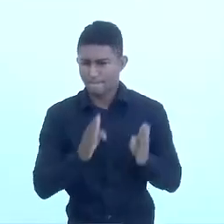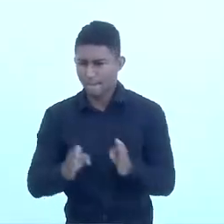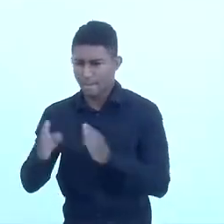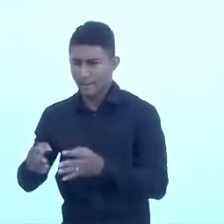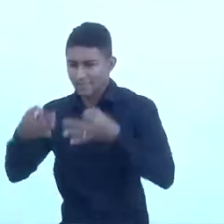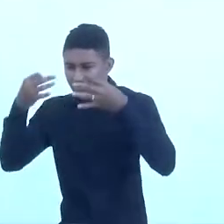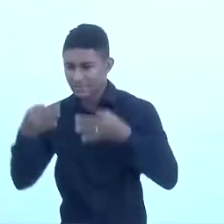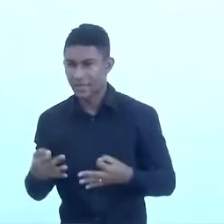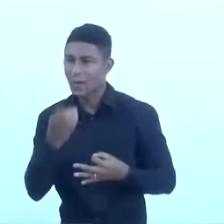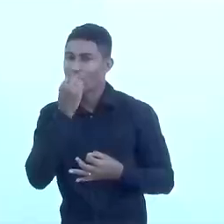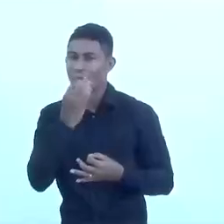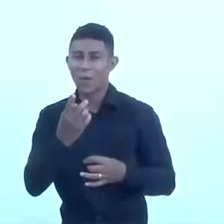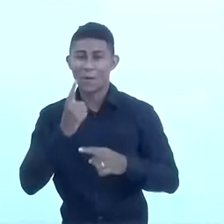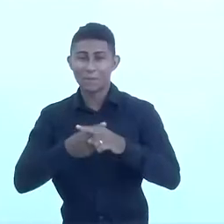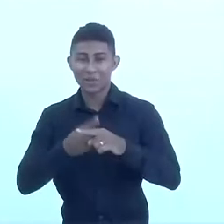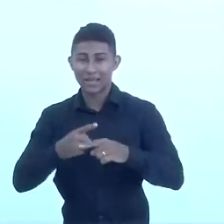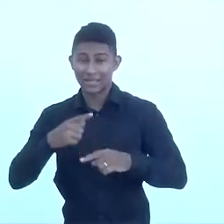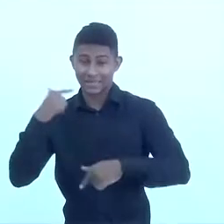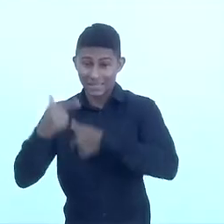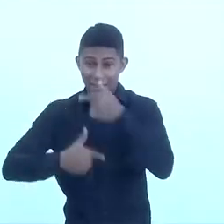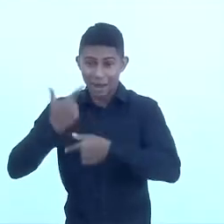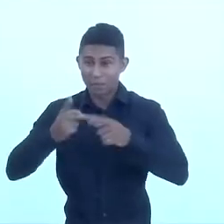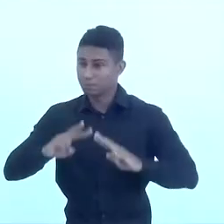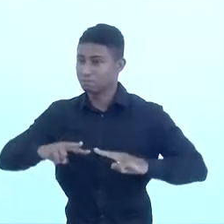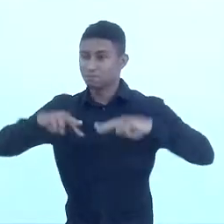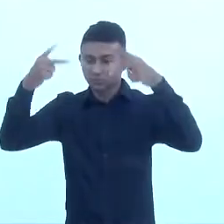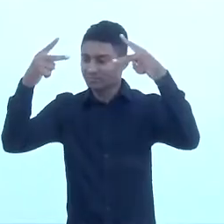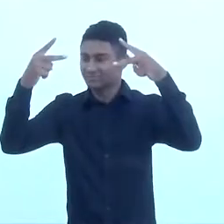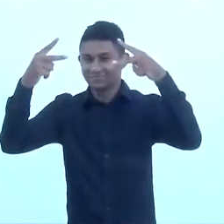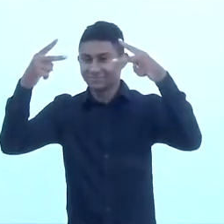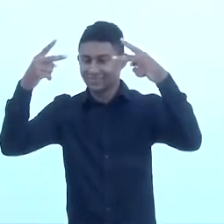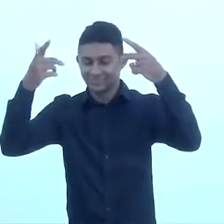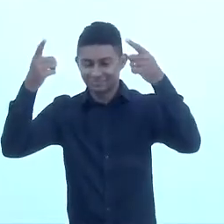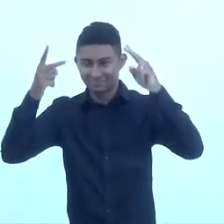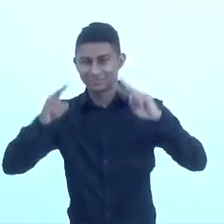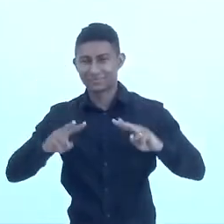muito falar. Isso também era muito interessante.